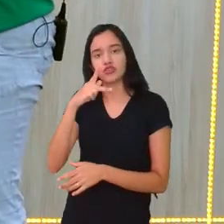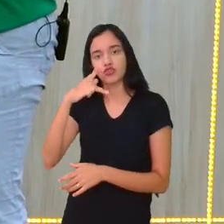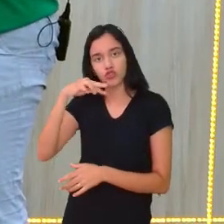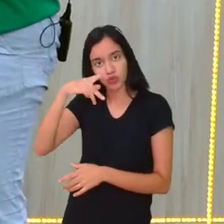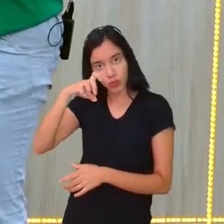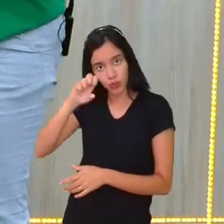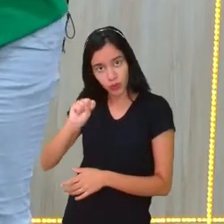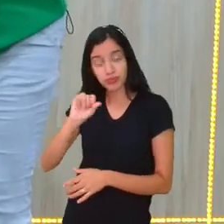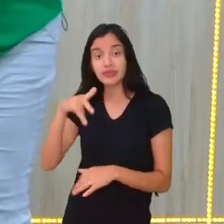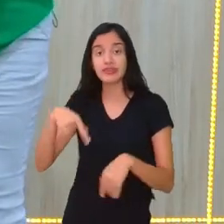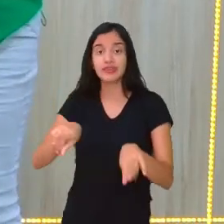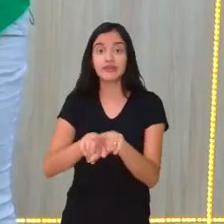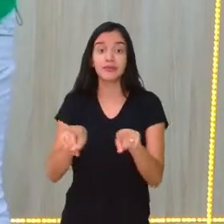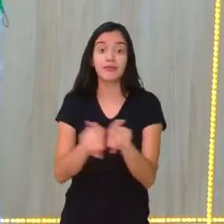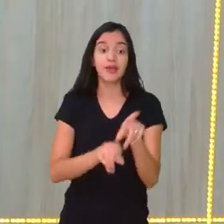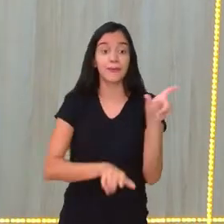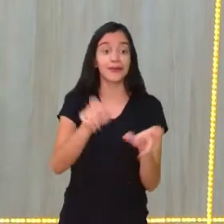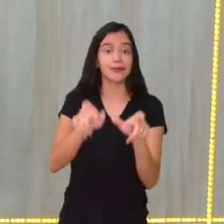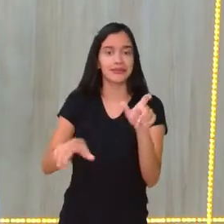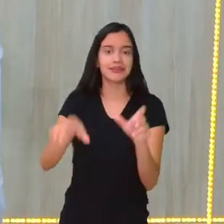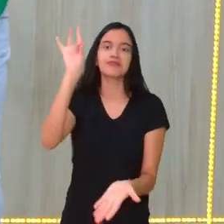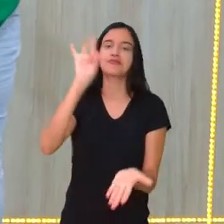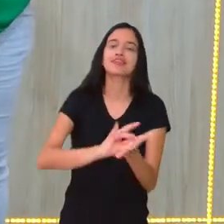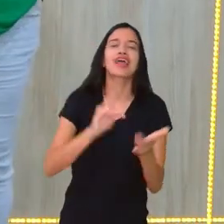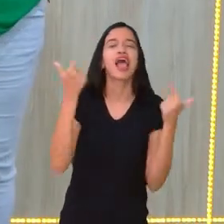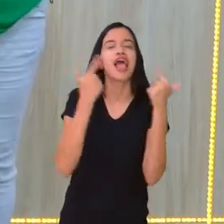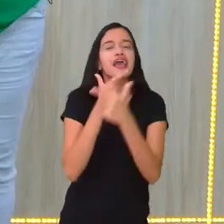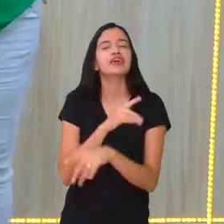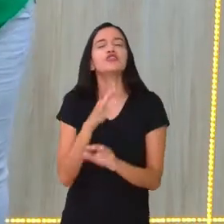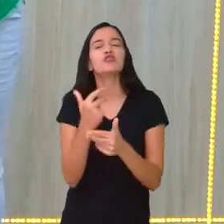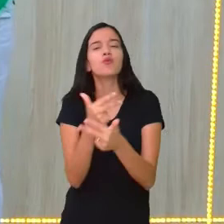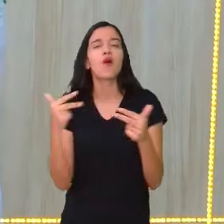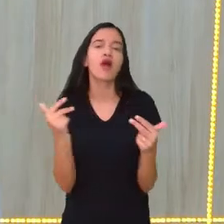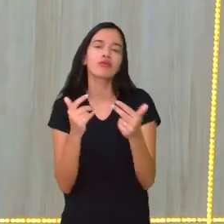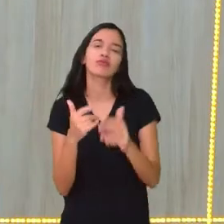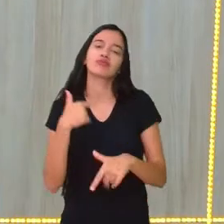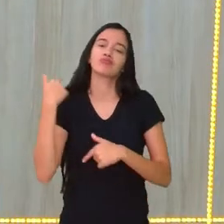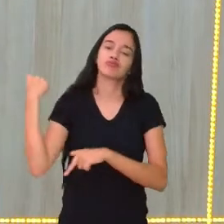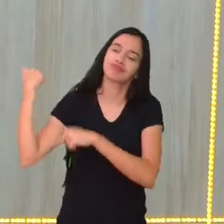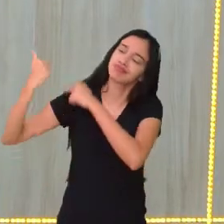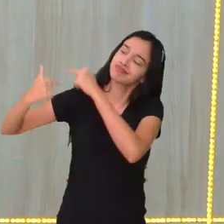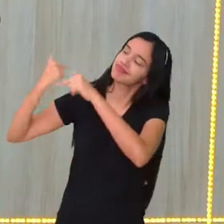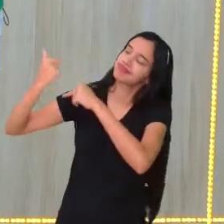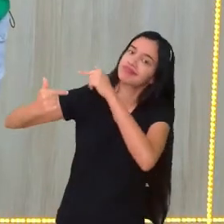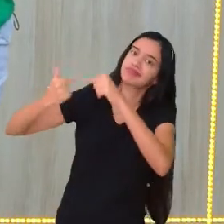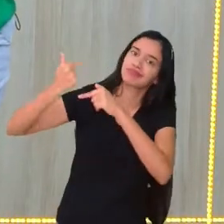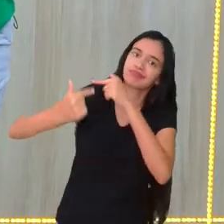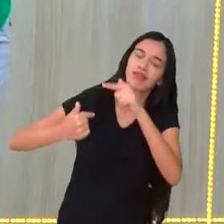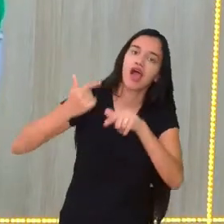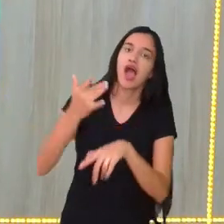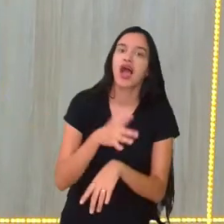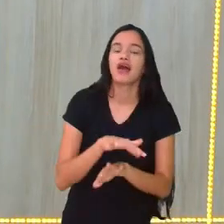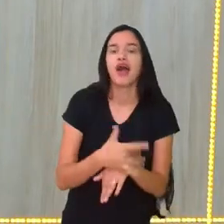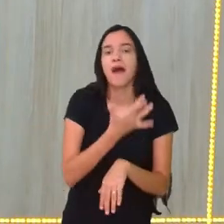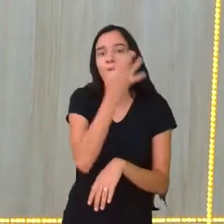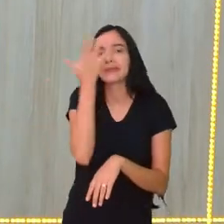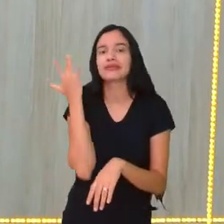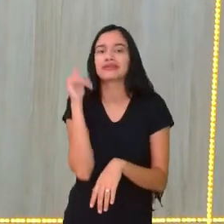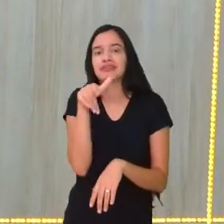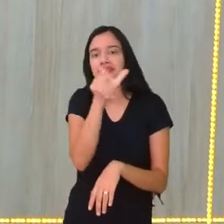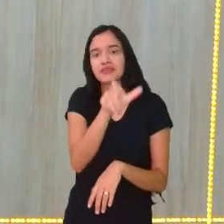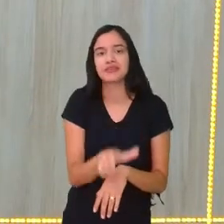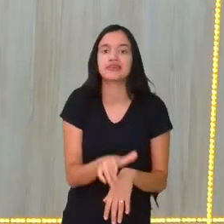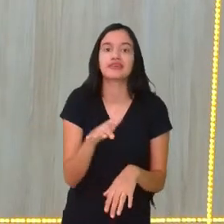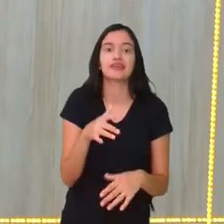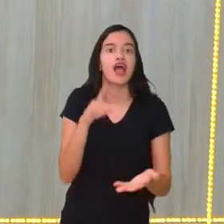teatrais, personagens fixos. Era tão engraçado que era uma coisa que era passada de geração em geração. O cara fazia o Arlequim, ele era